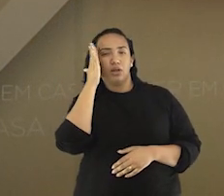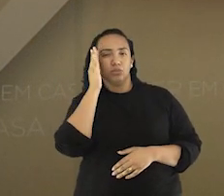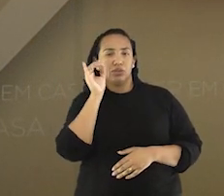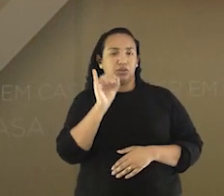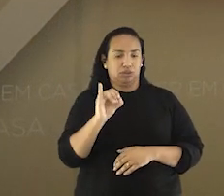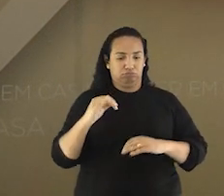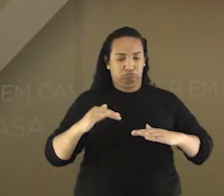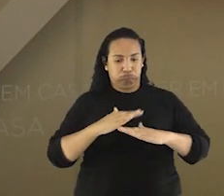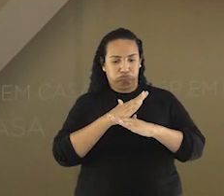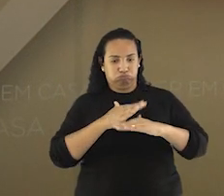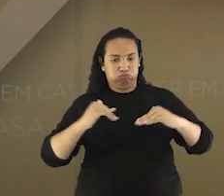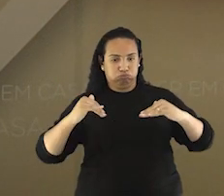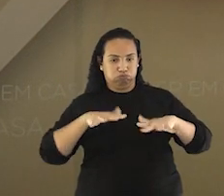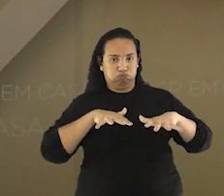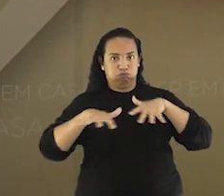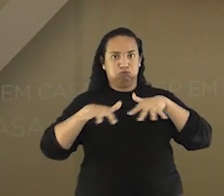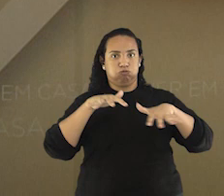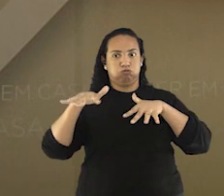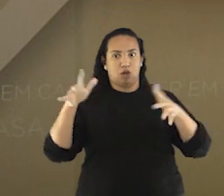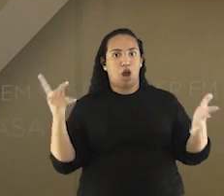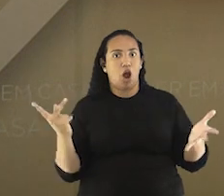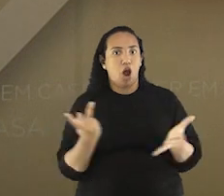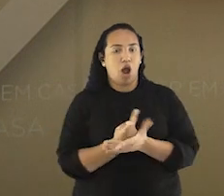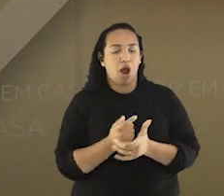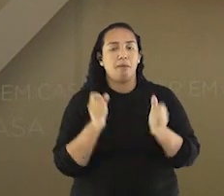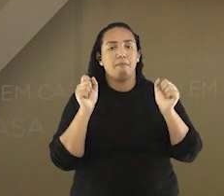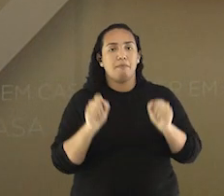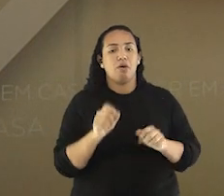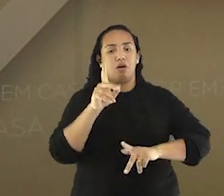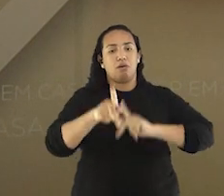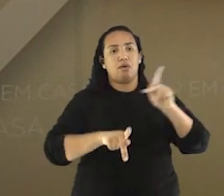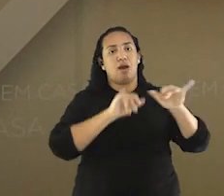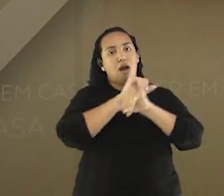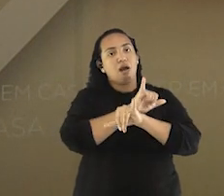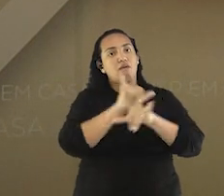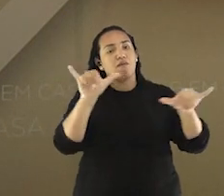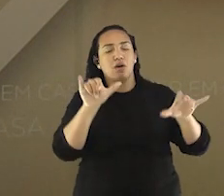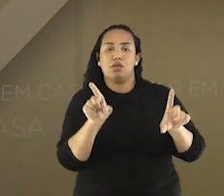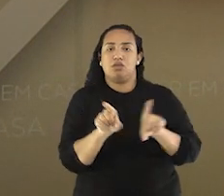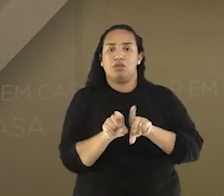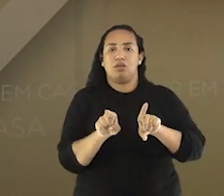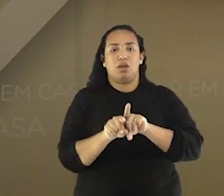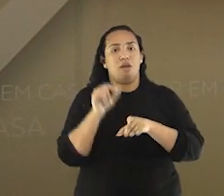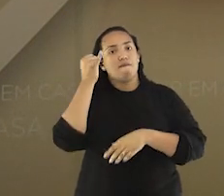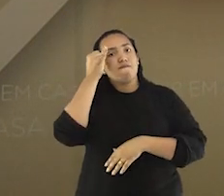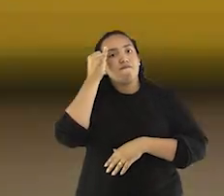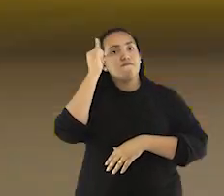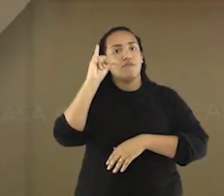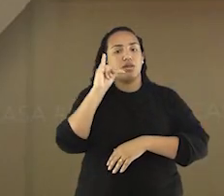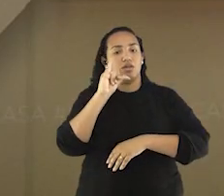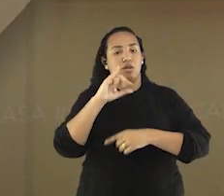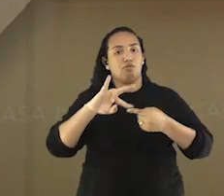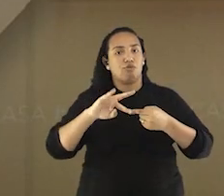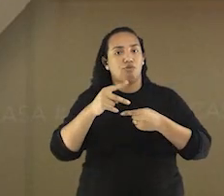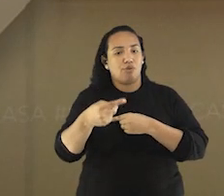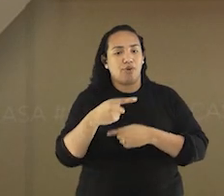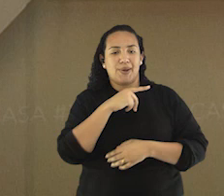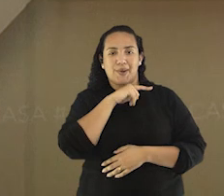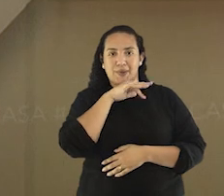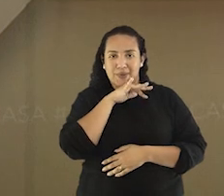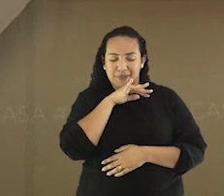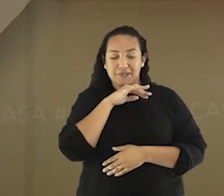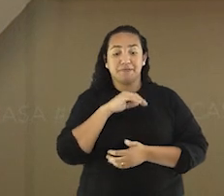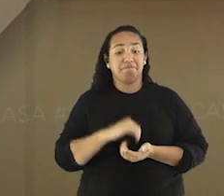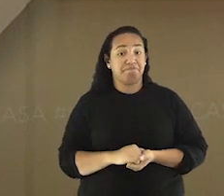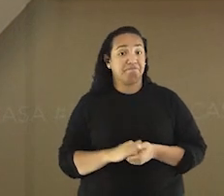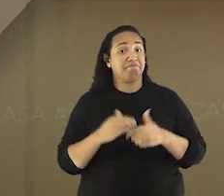eventos sísmicos a tempo de avisar a população e evitar desastres ainda maiores. Agora, uma